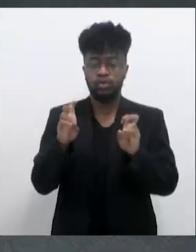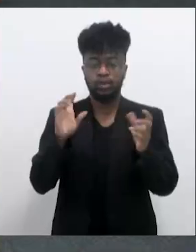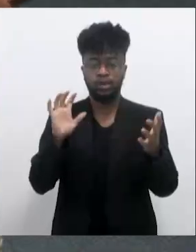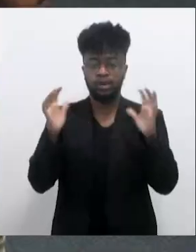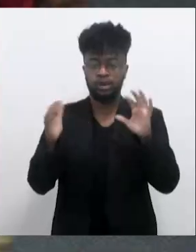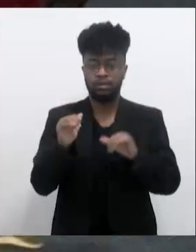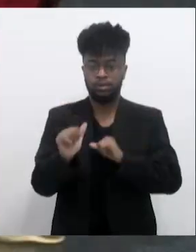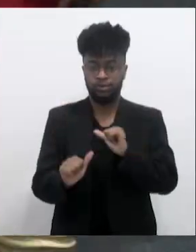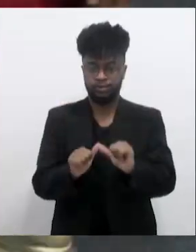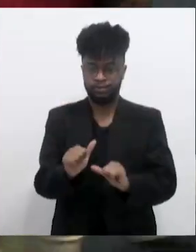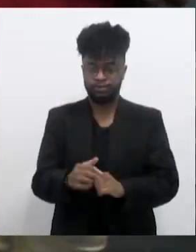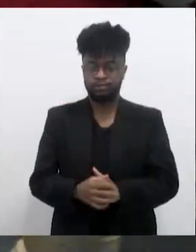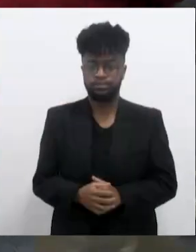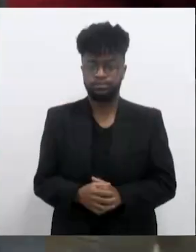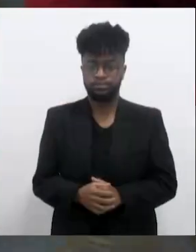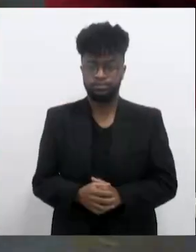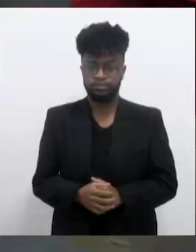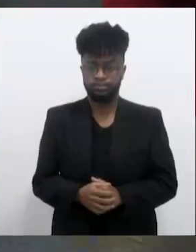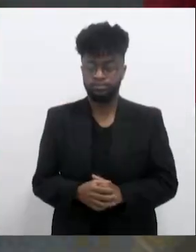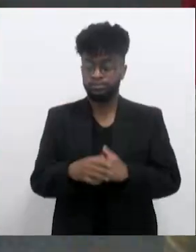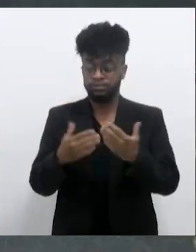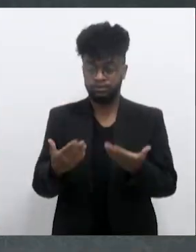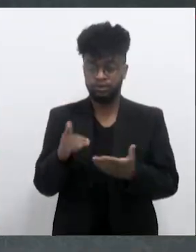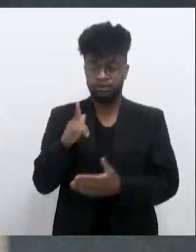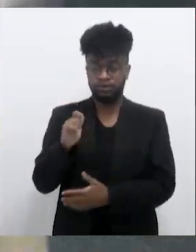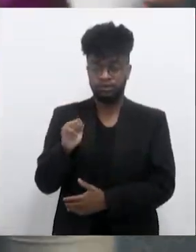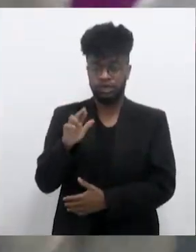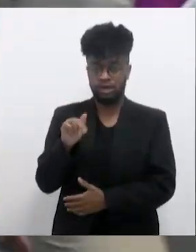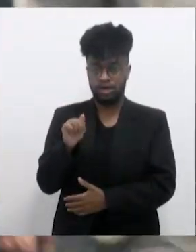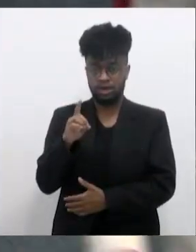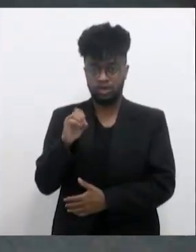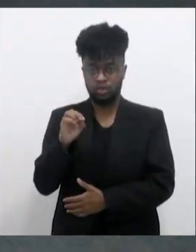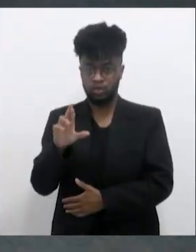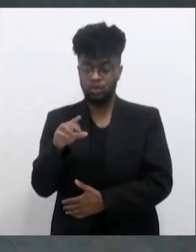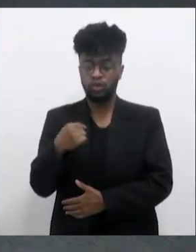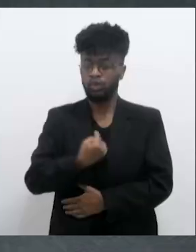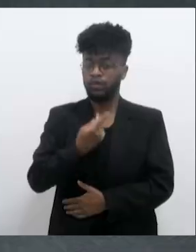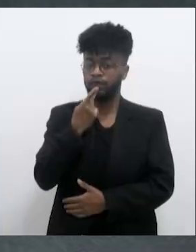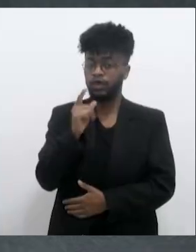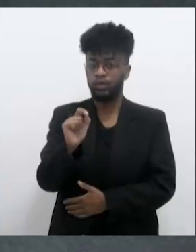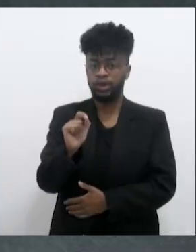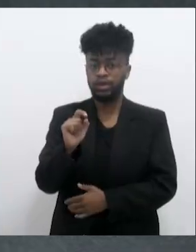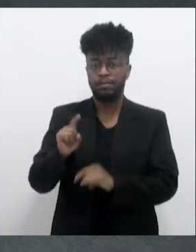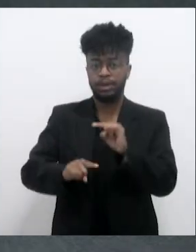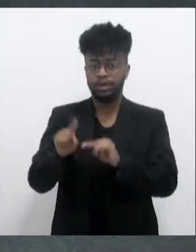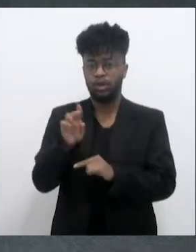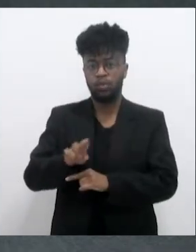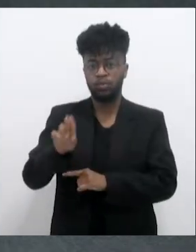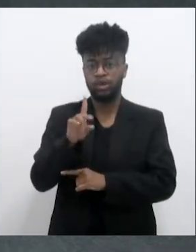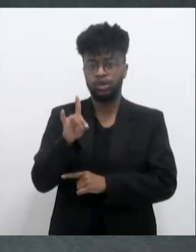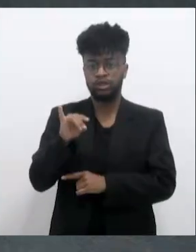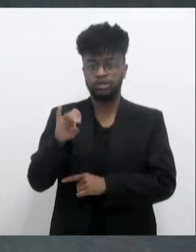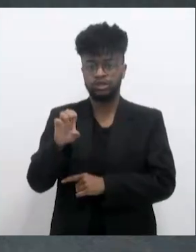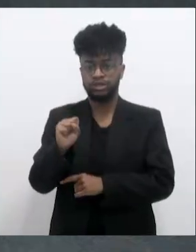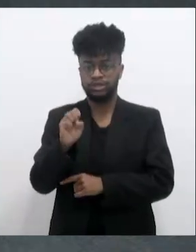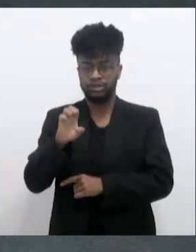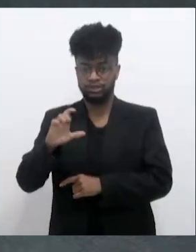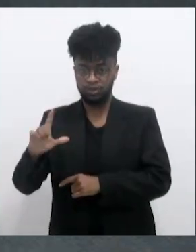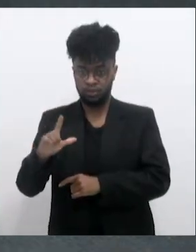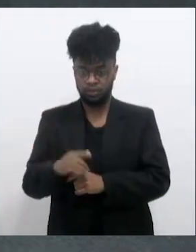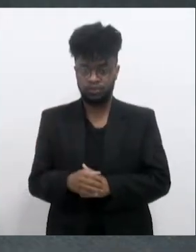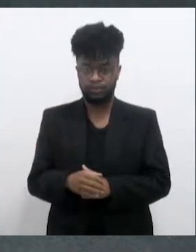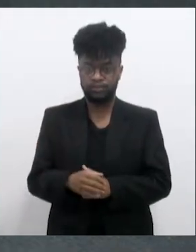Climáticas. Esses geradores, a gente está falando daqueles geradores movidos a diesel, deputada Dani Monteiro.